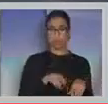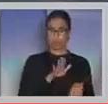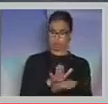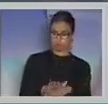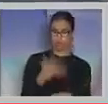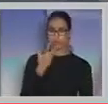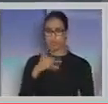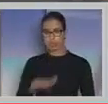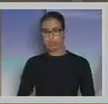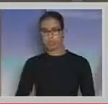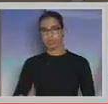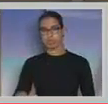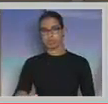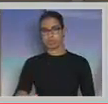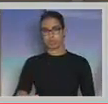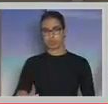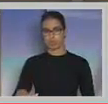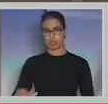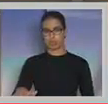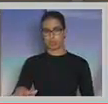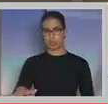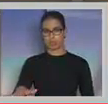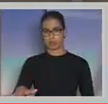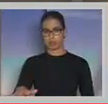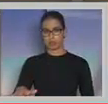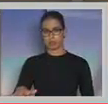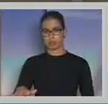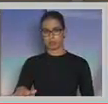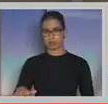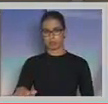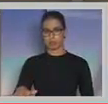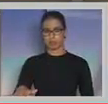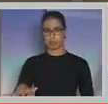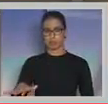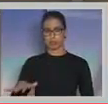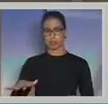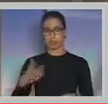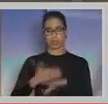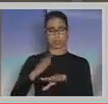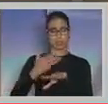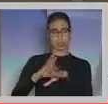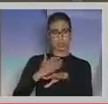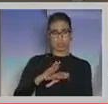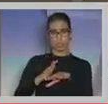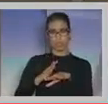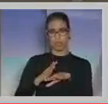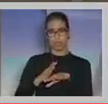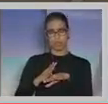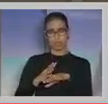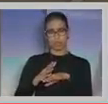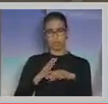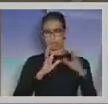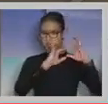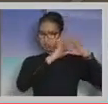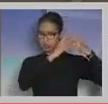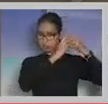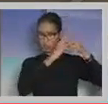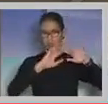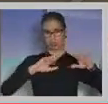lúdico e motor das nossas crianças por exemplo estão sendo basicamente